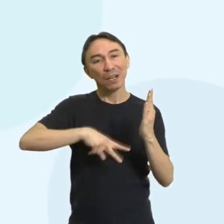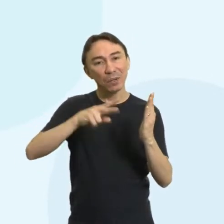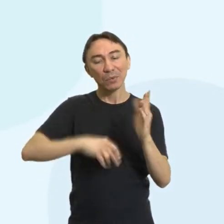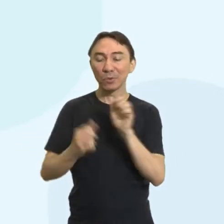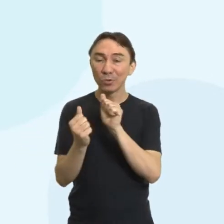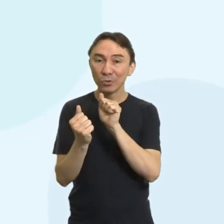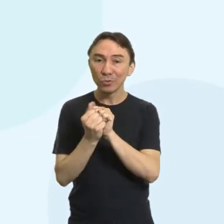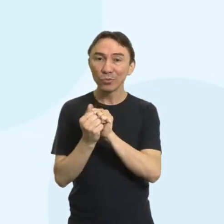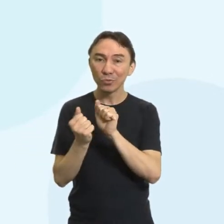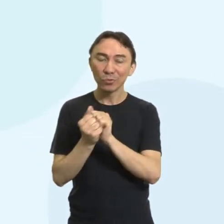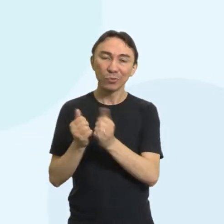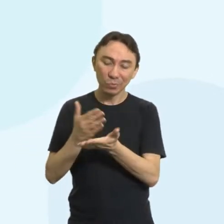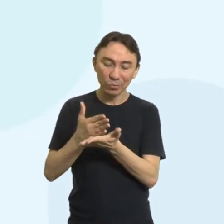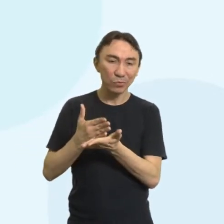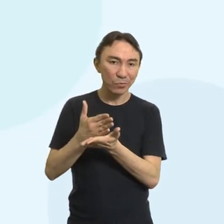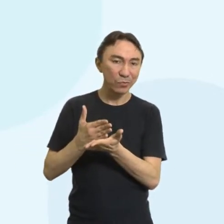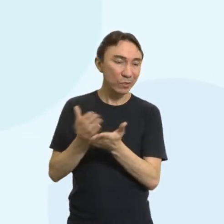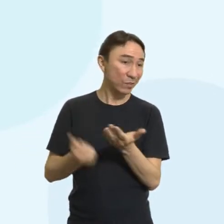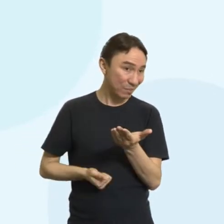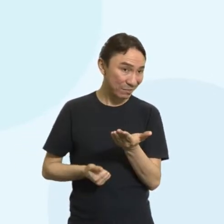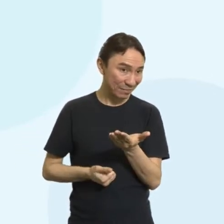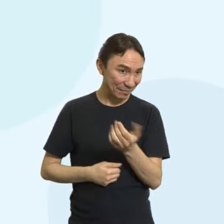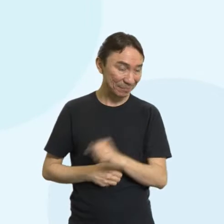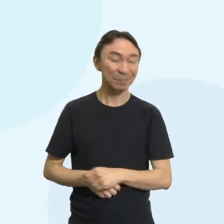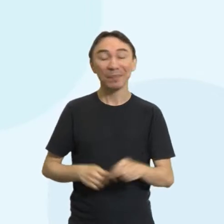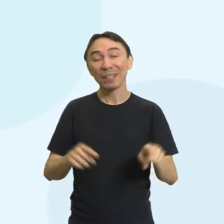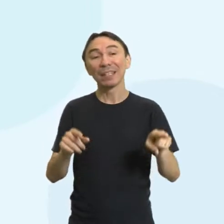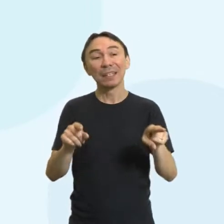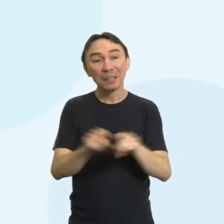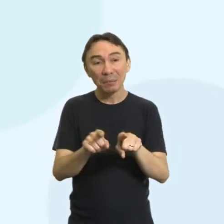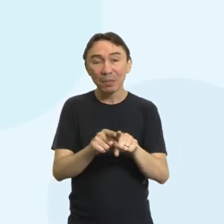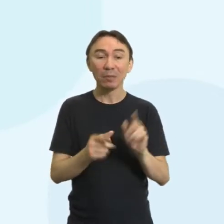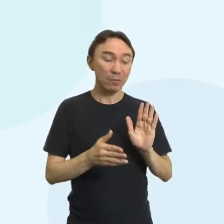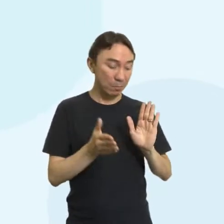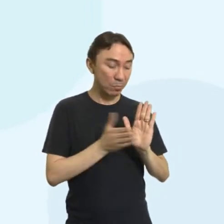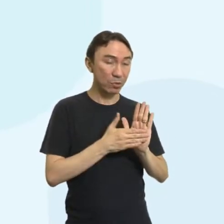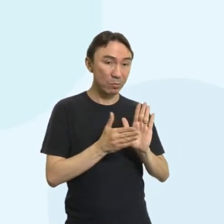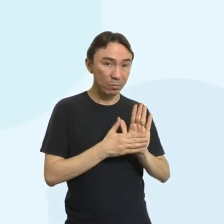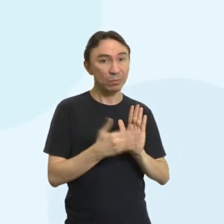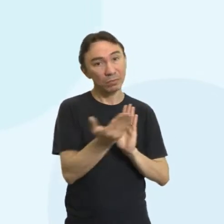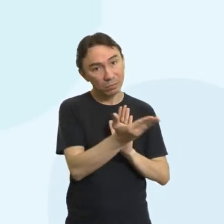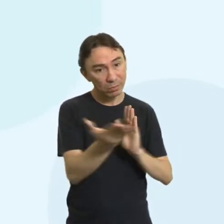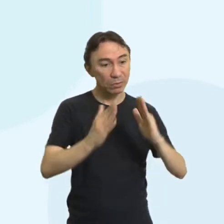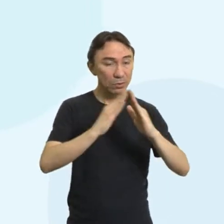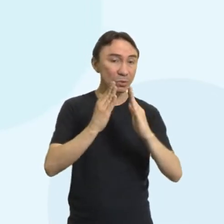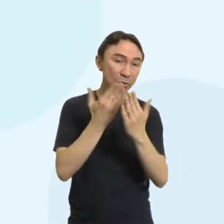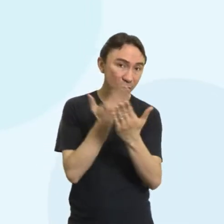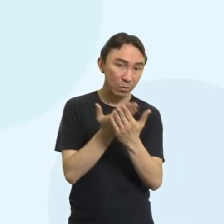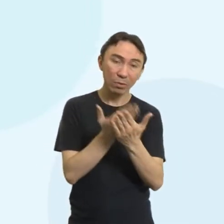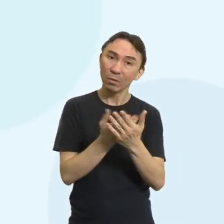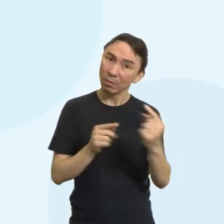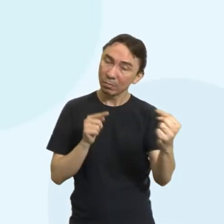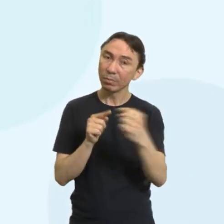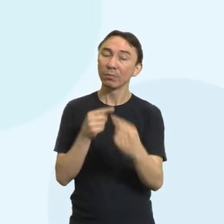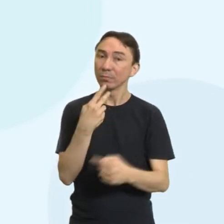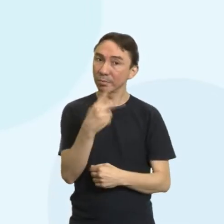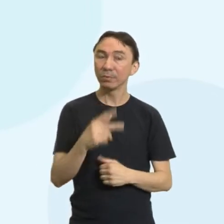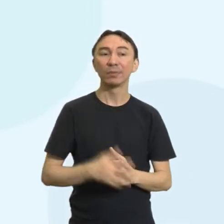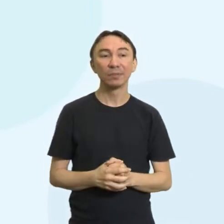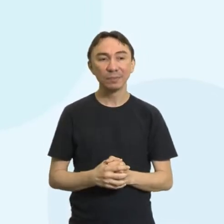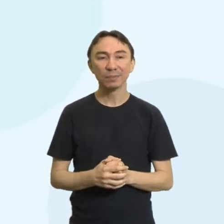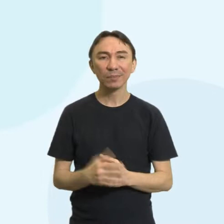compartilhada e traremos uma proposta para que vocês apliquem nas escolas. Um momento mão na massa, onde